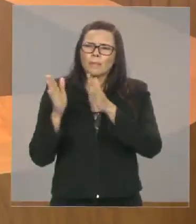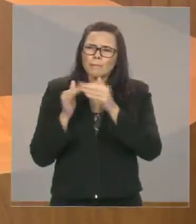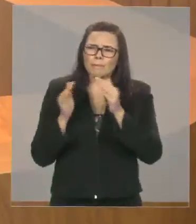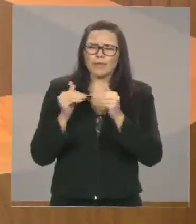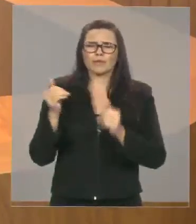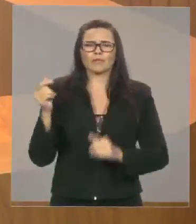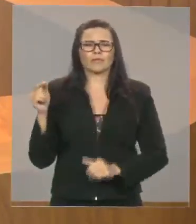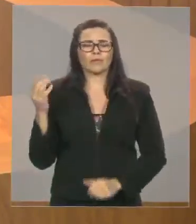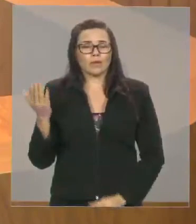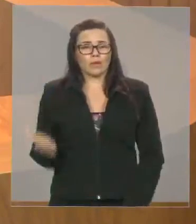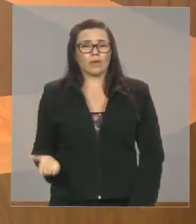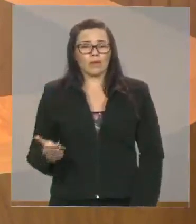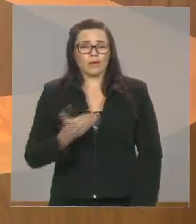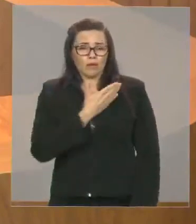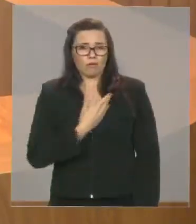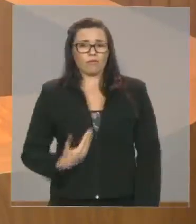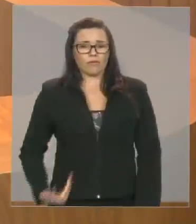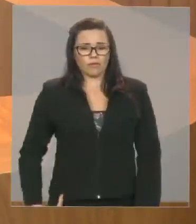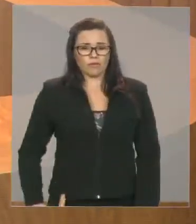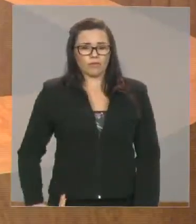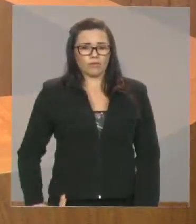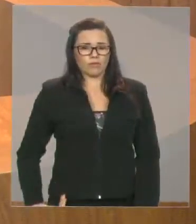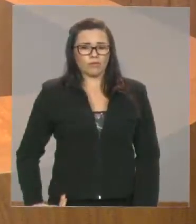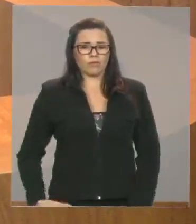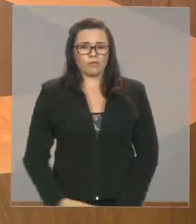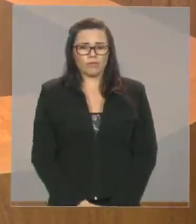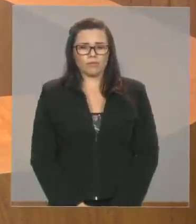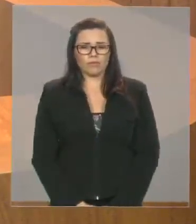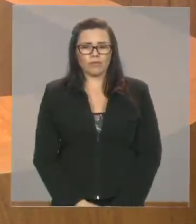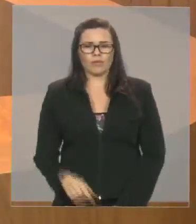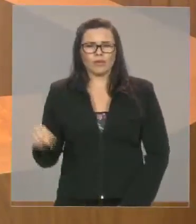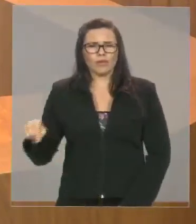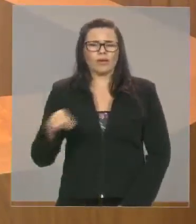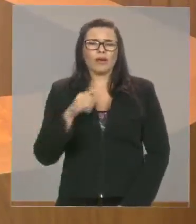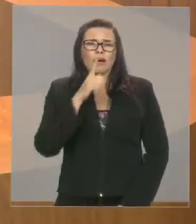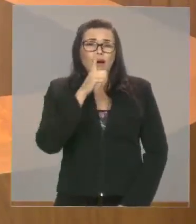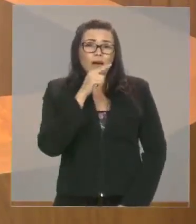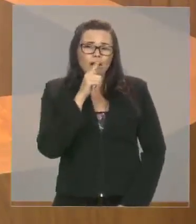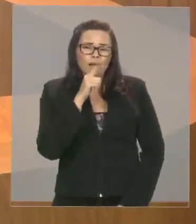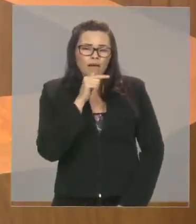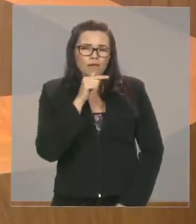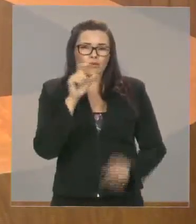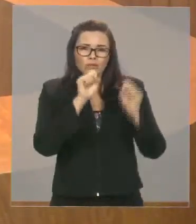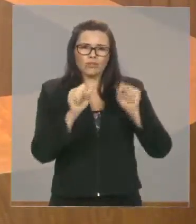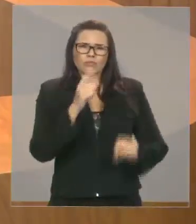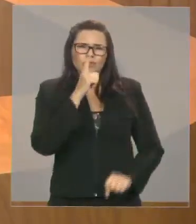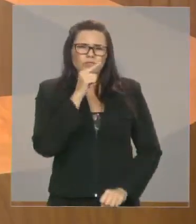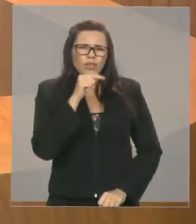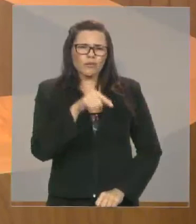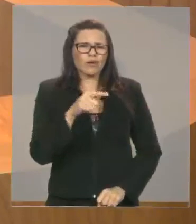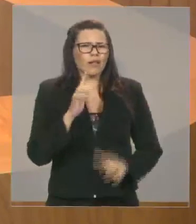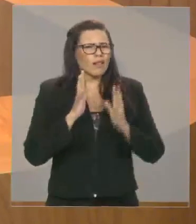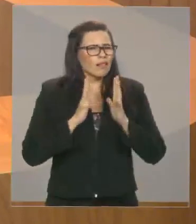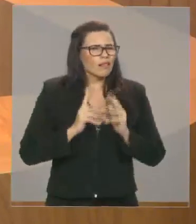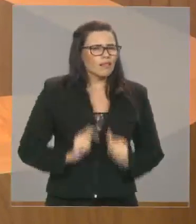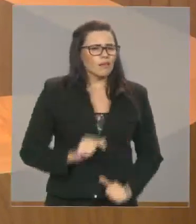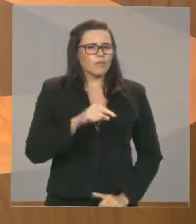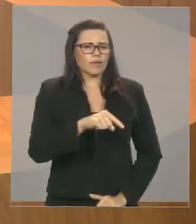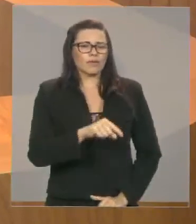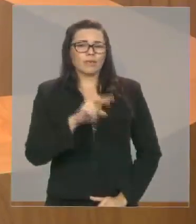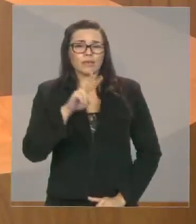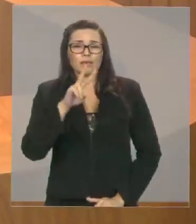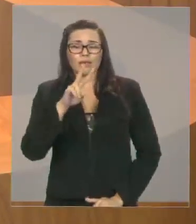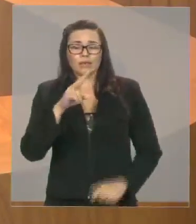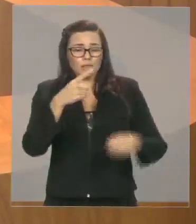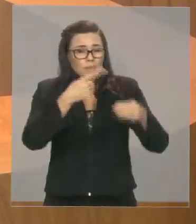essa questão da água potável em Vargem Grande e Nina Rodrigues seja solucionada em curto prazo de tempo e de